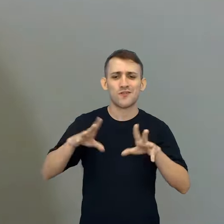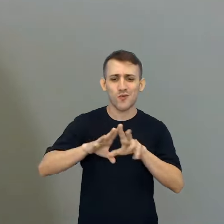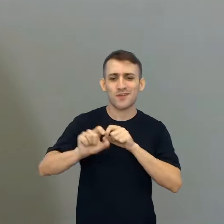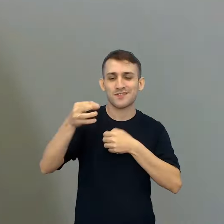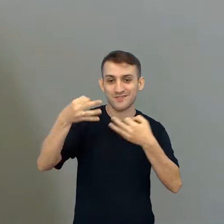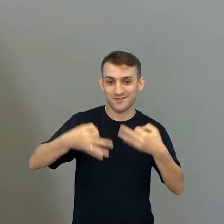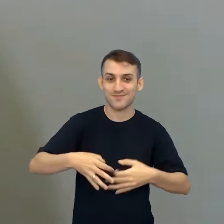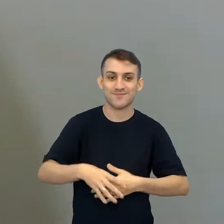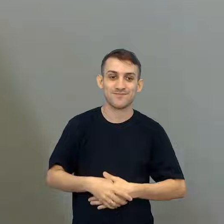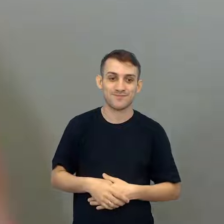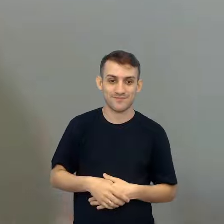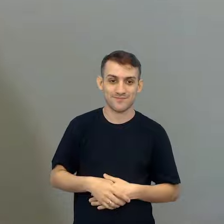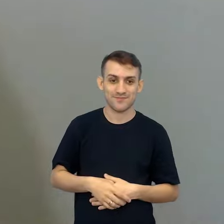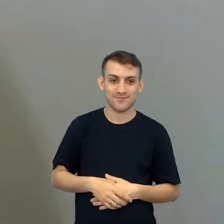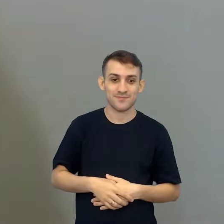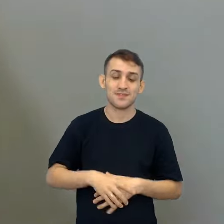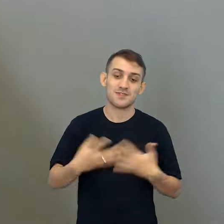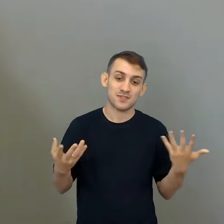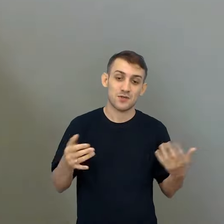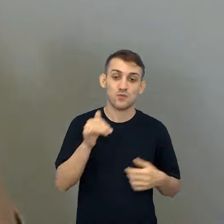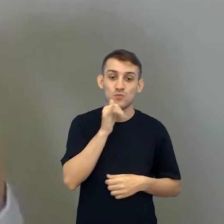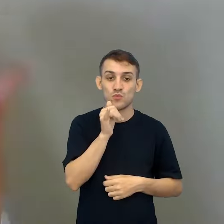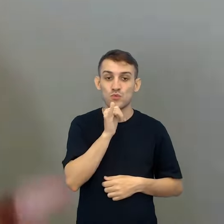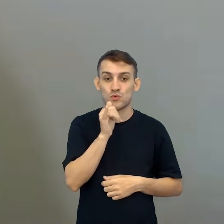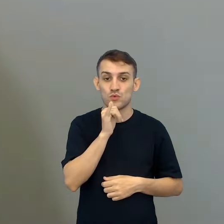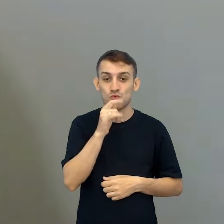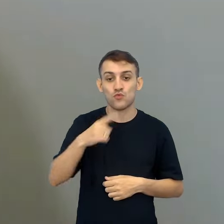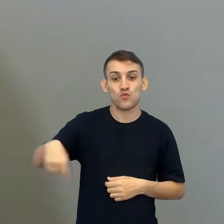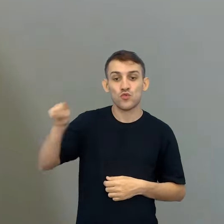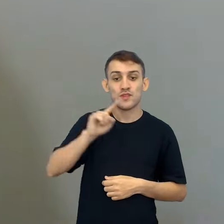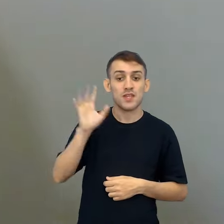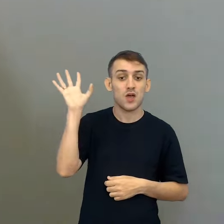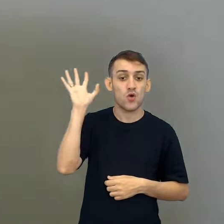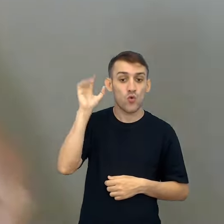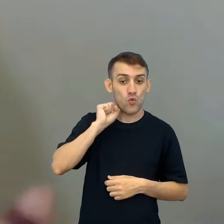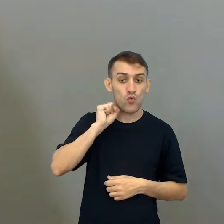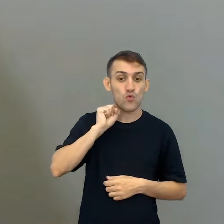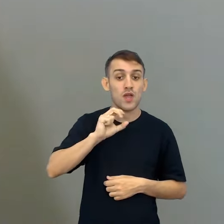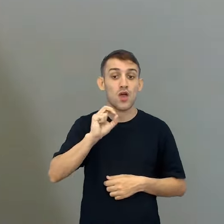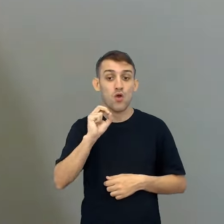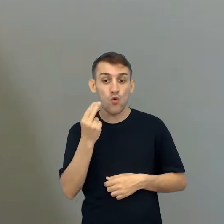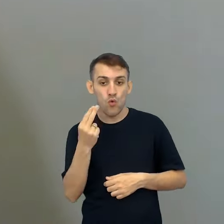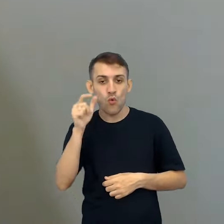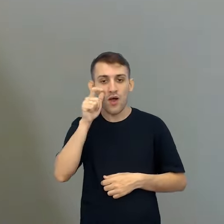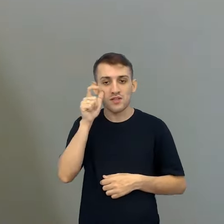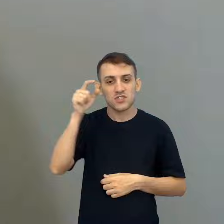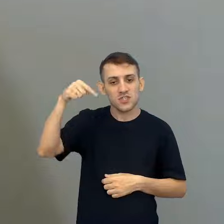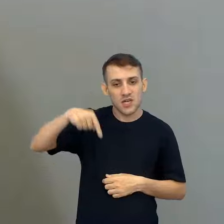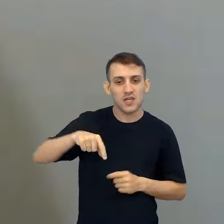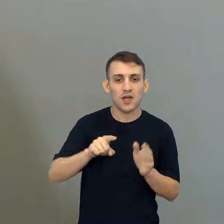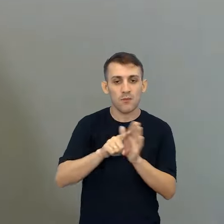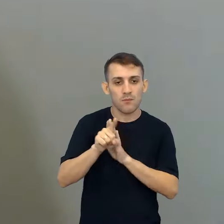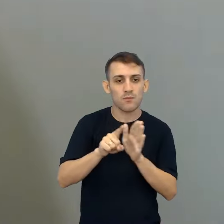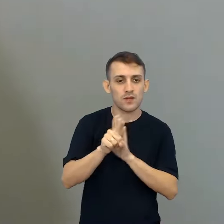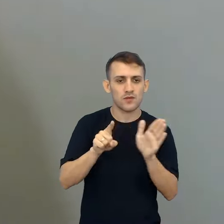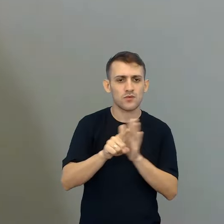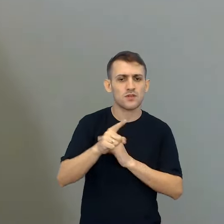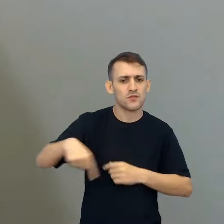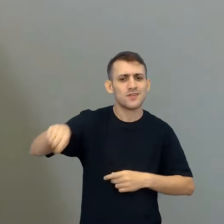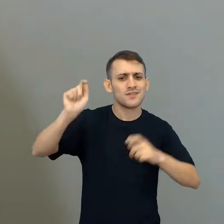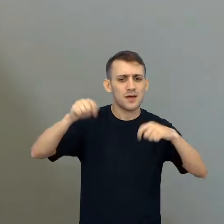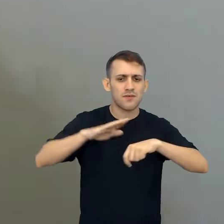formações, né? Então, a partir de vocês ouvirem, né, ou assistirem aqui o questionamento, façam